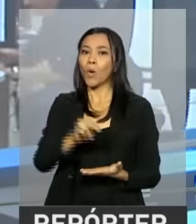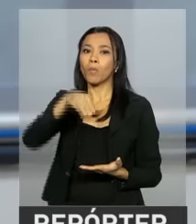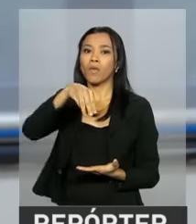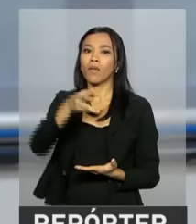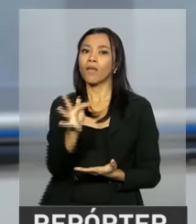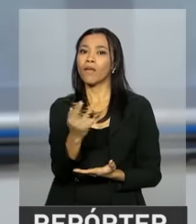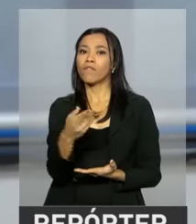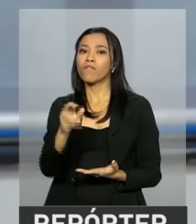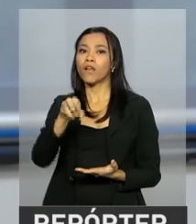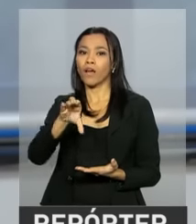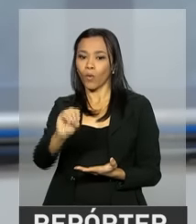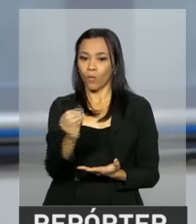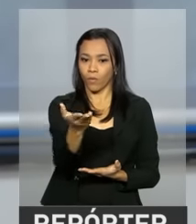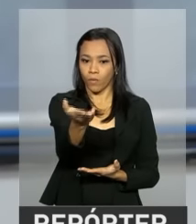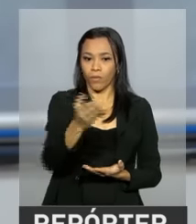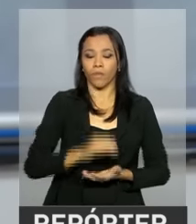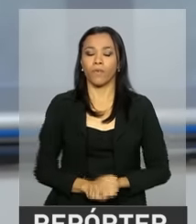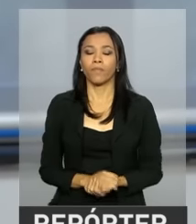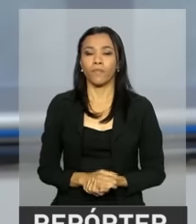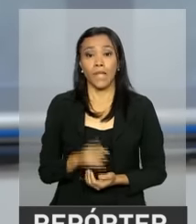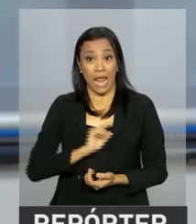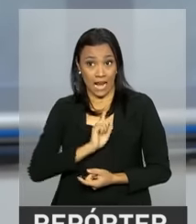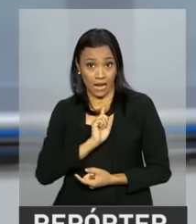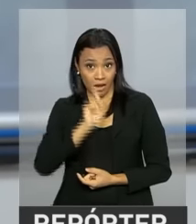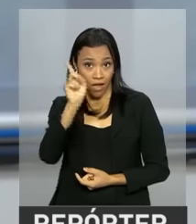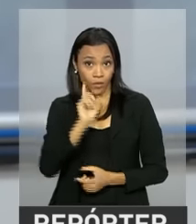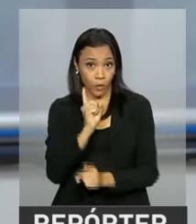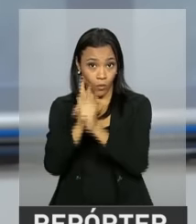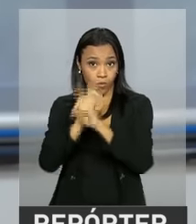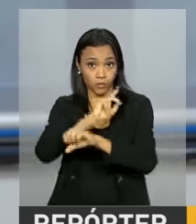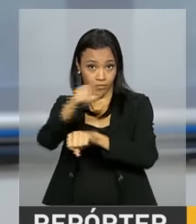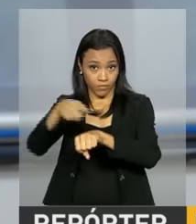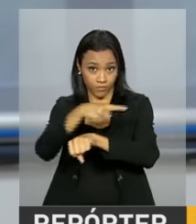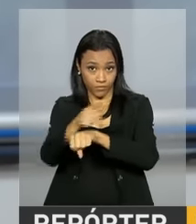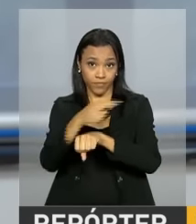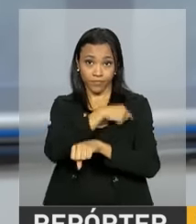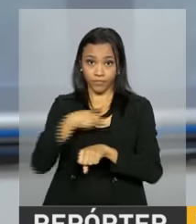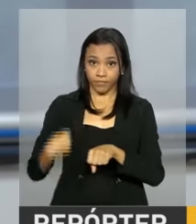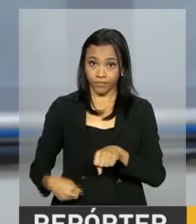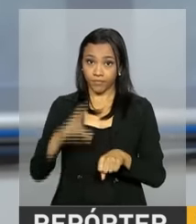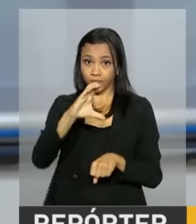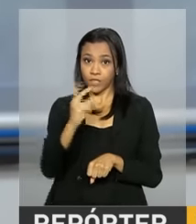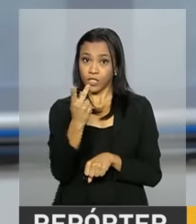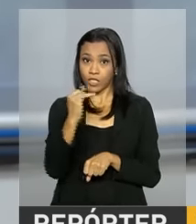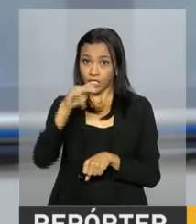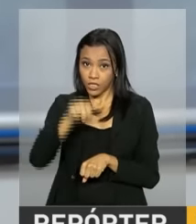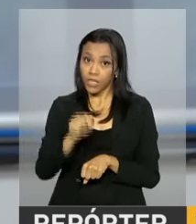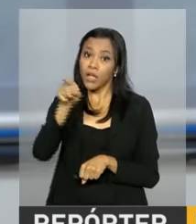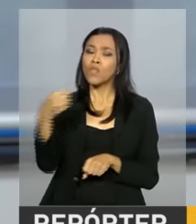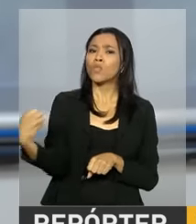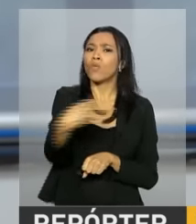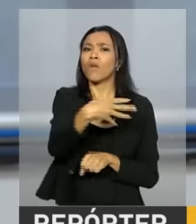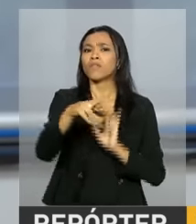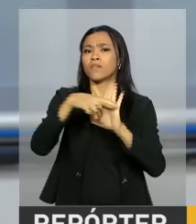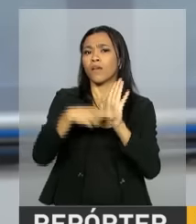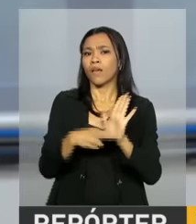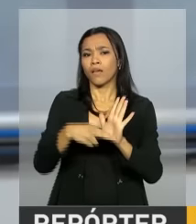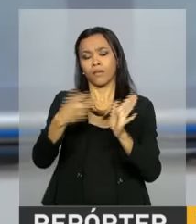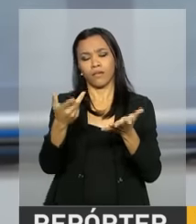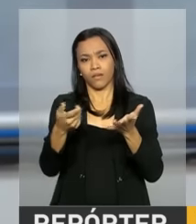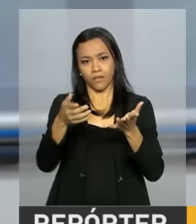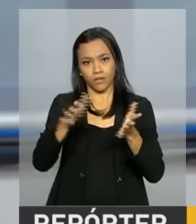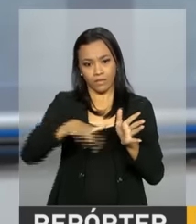Franco lá ele dirá eh da da nova política econômica que tá se implementando